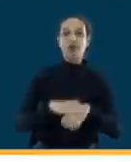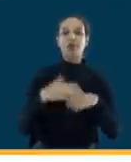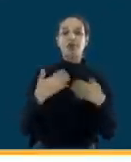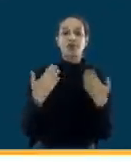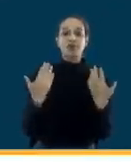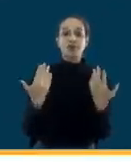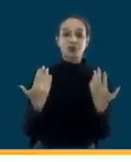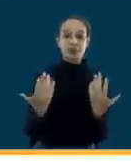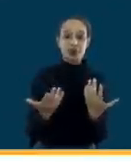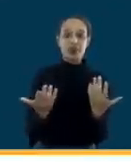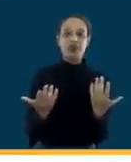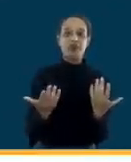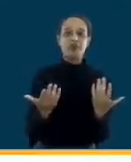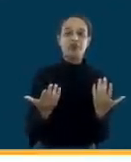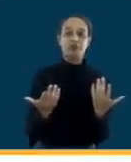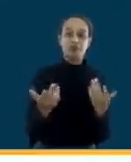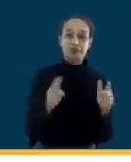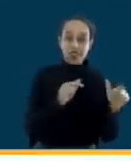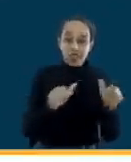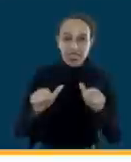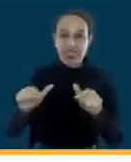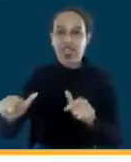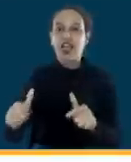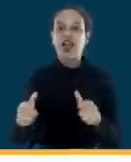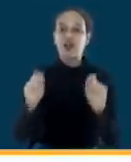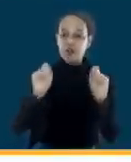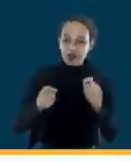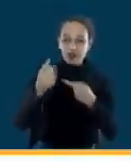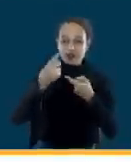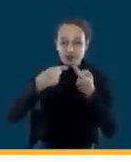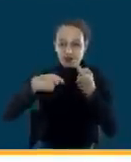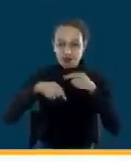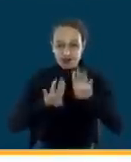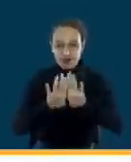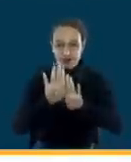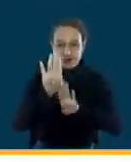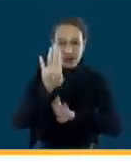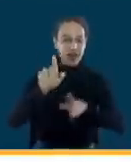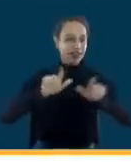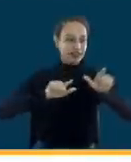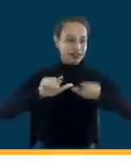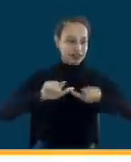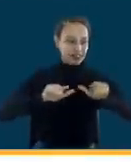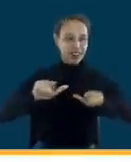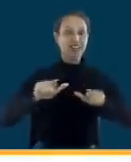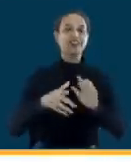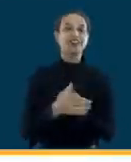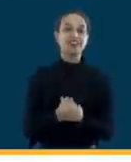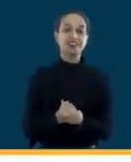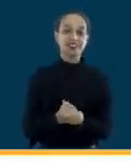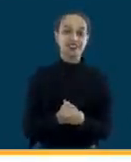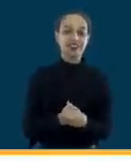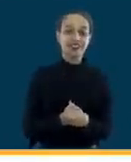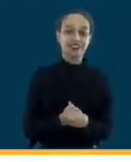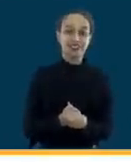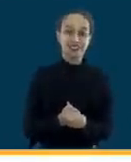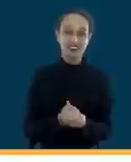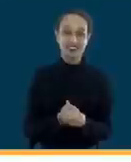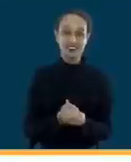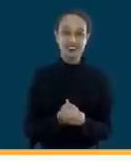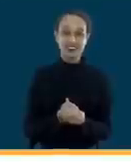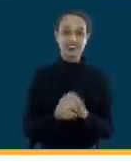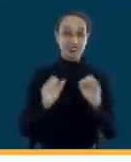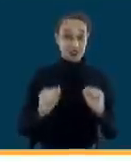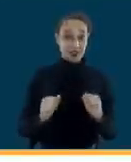mecanismos, se aprimorar de alguma forma para que possa se capacitar mais ainda, para